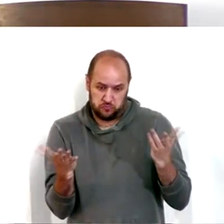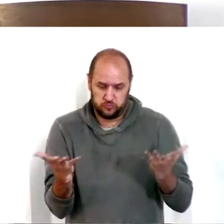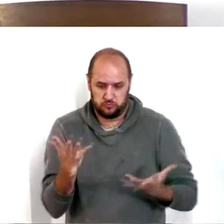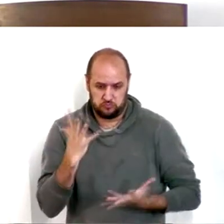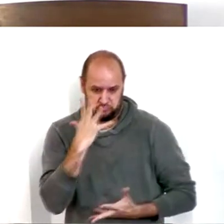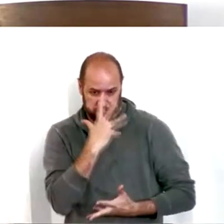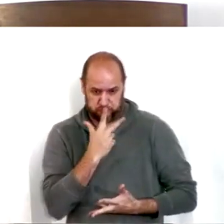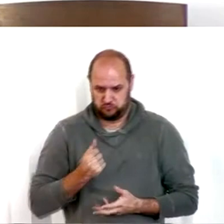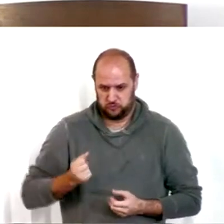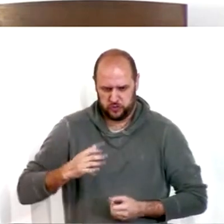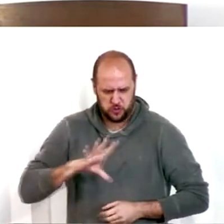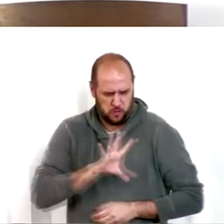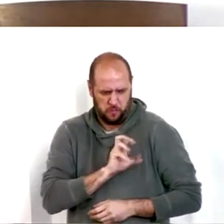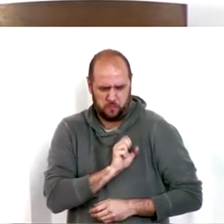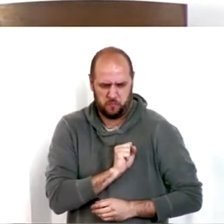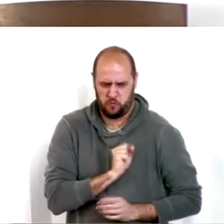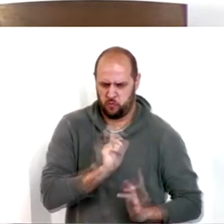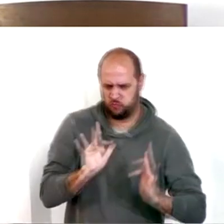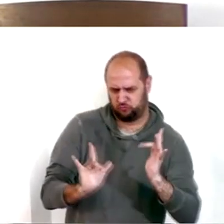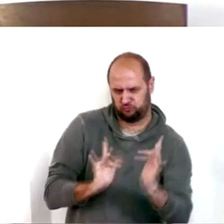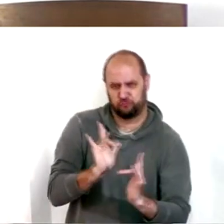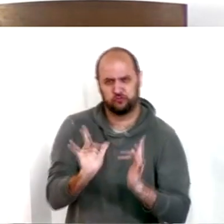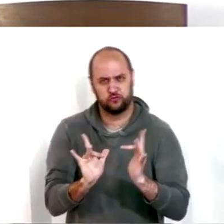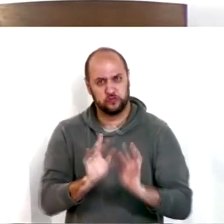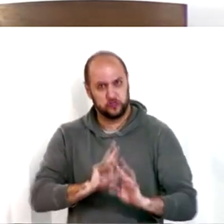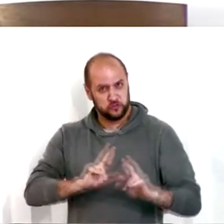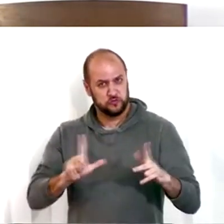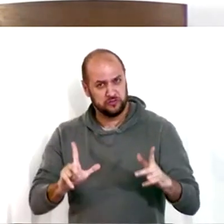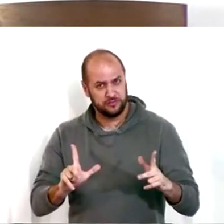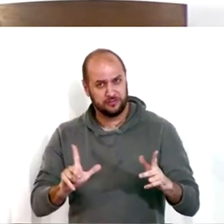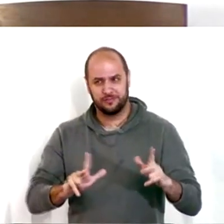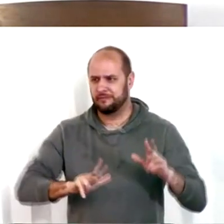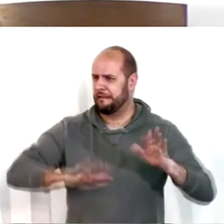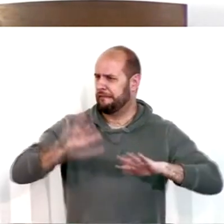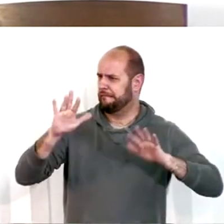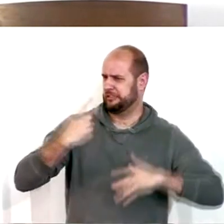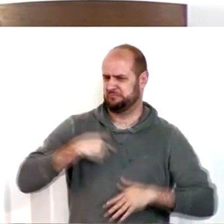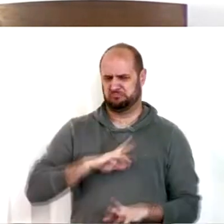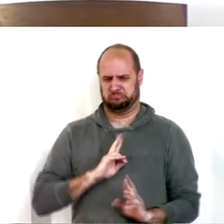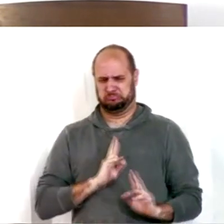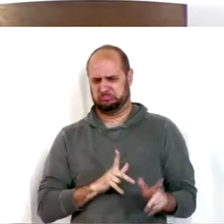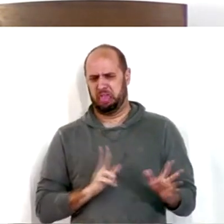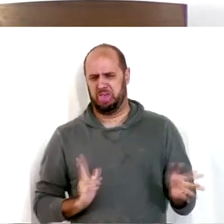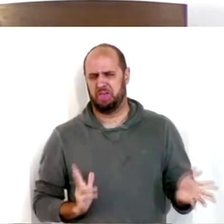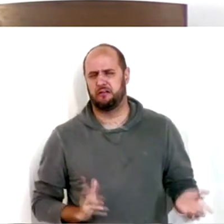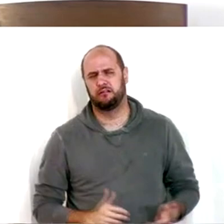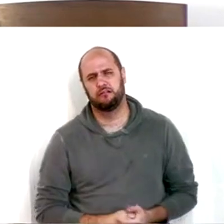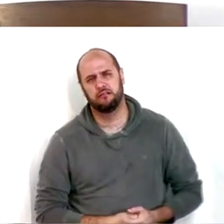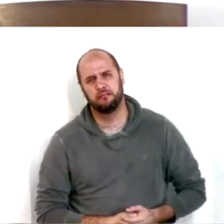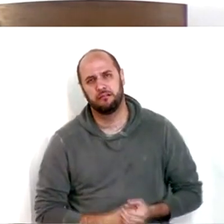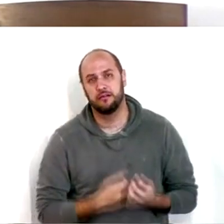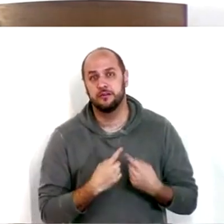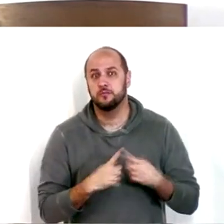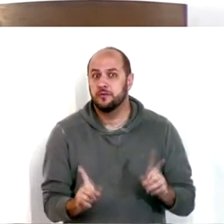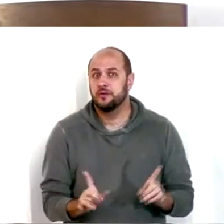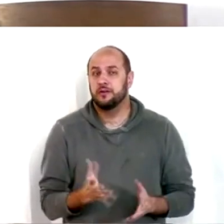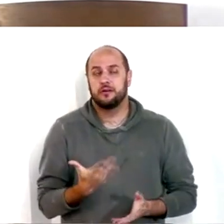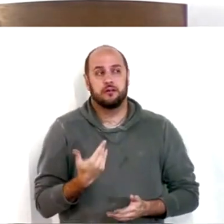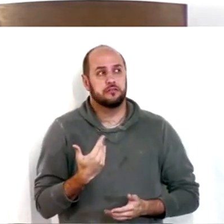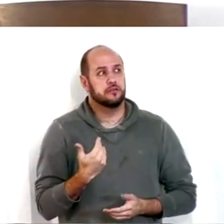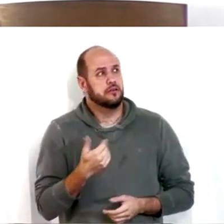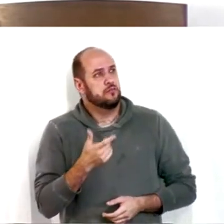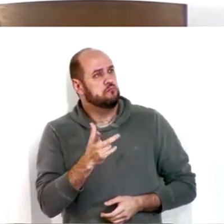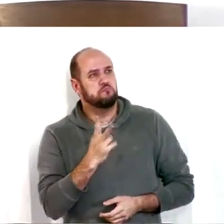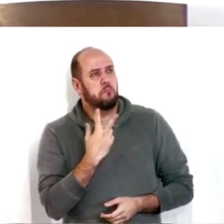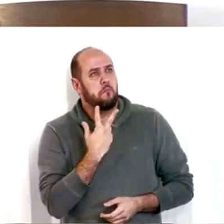também inusitada, diferente e para muitos de nós estranha. Mas nós não